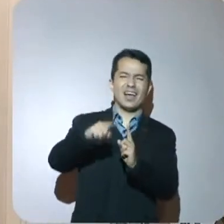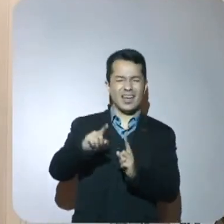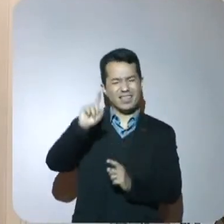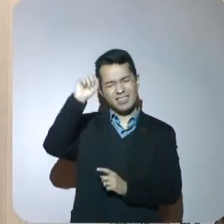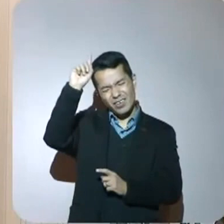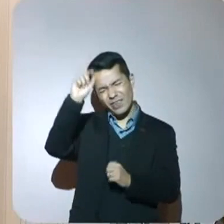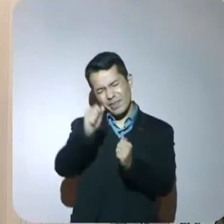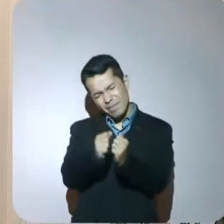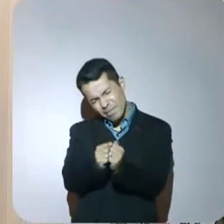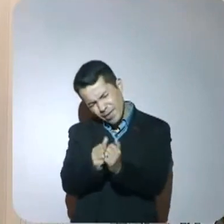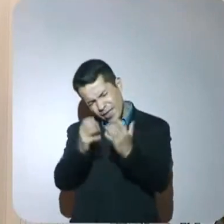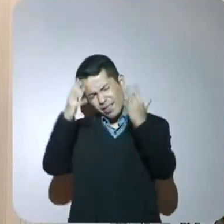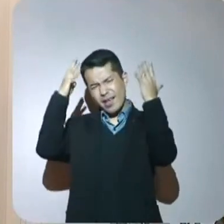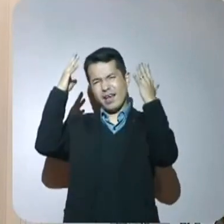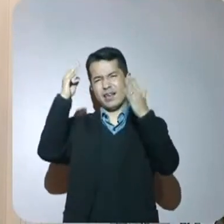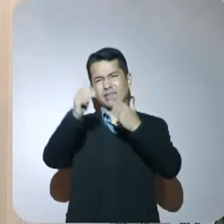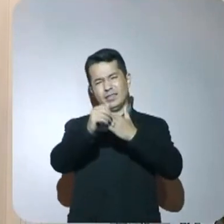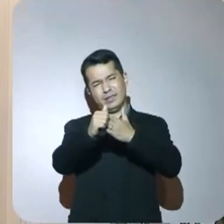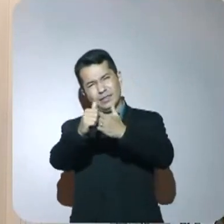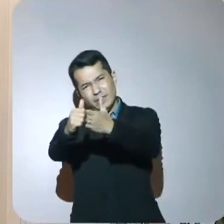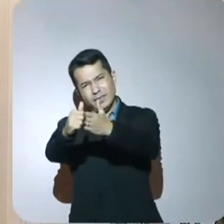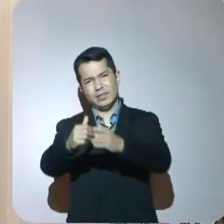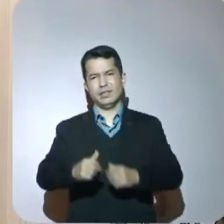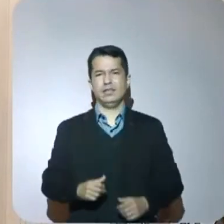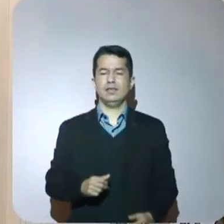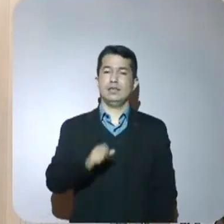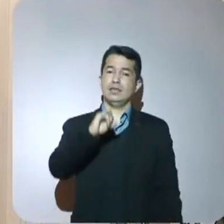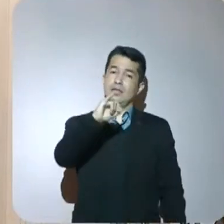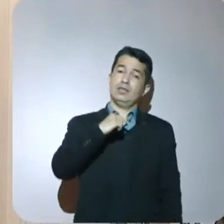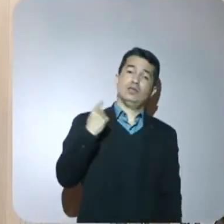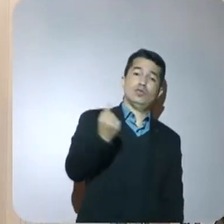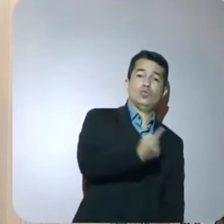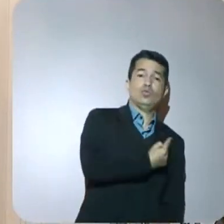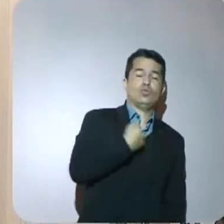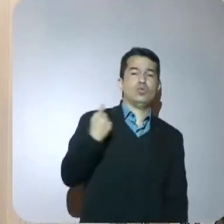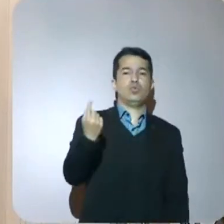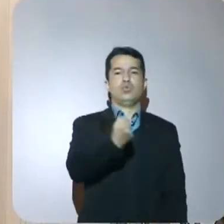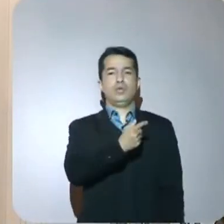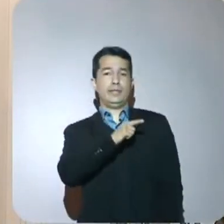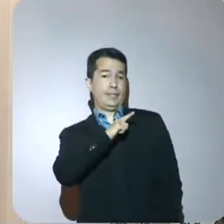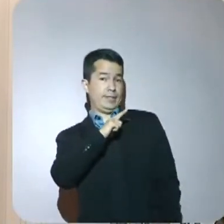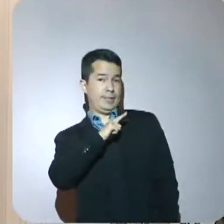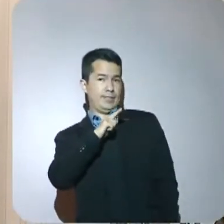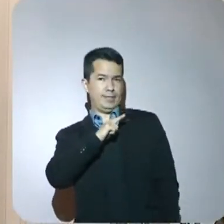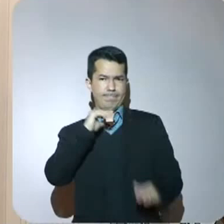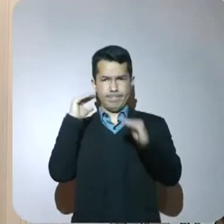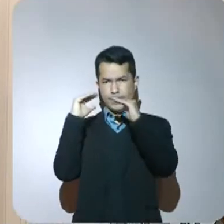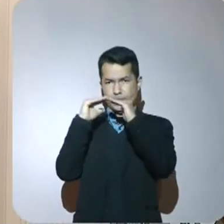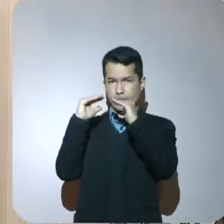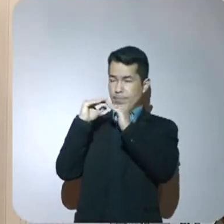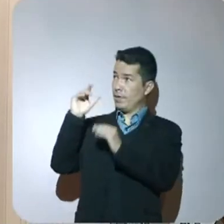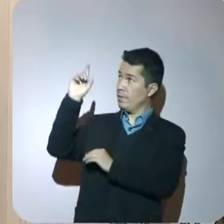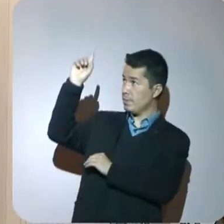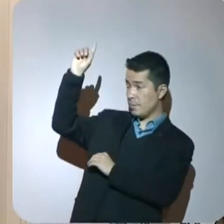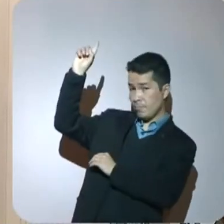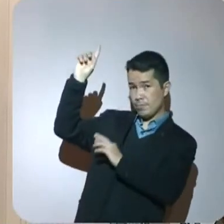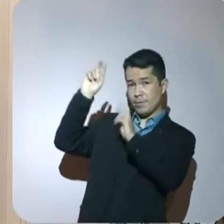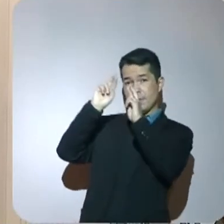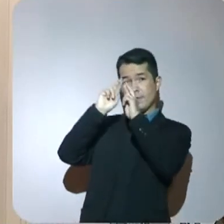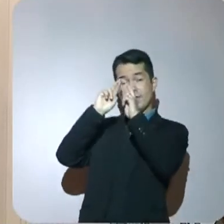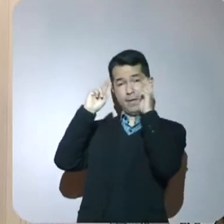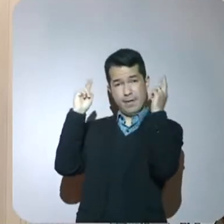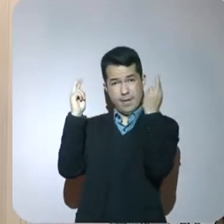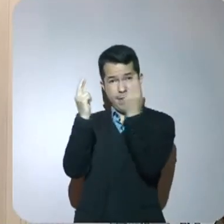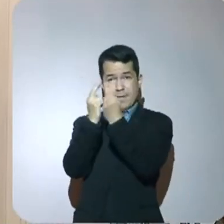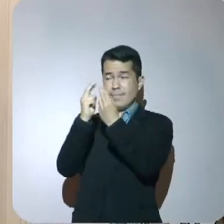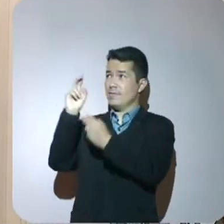Deus Todo-Poderoso. E quanto mais afinado a gente tiver na visão do Rei, Ele vai mandar os recursos para